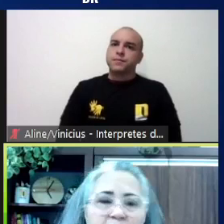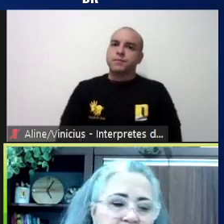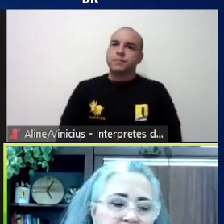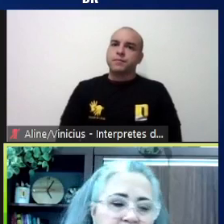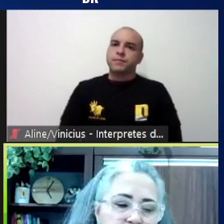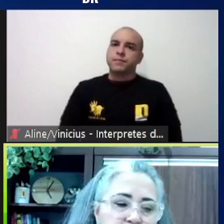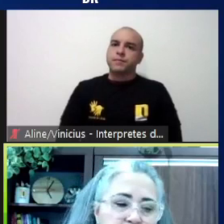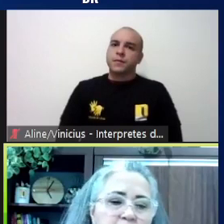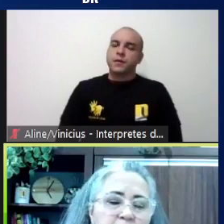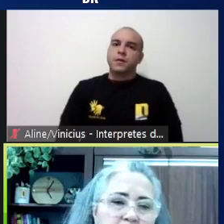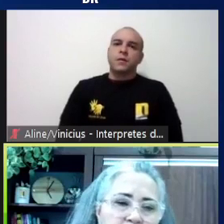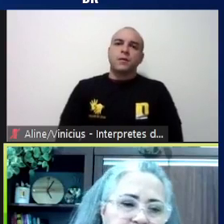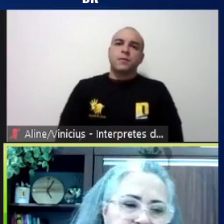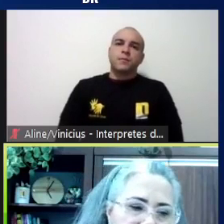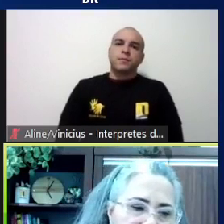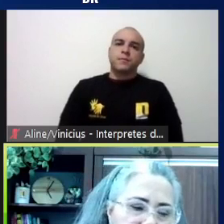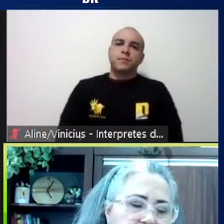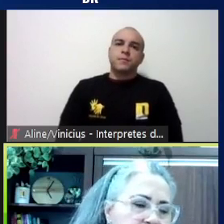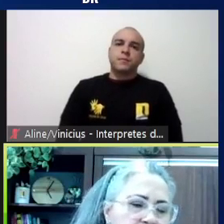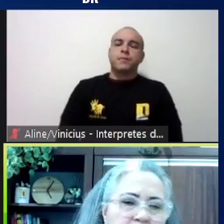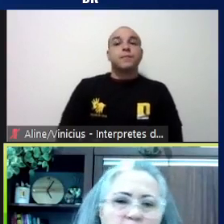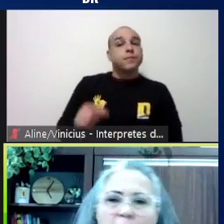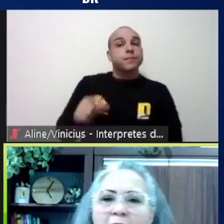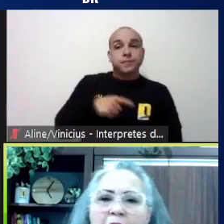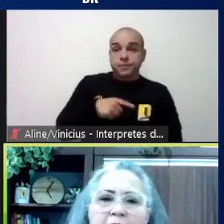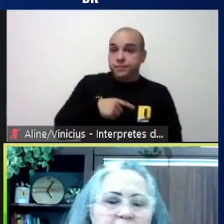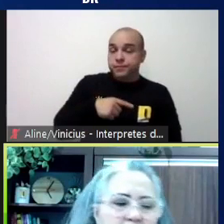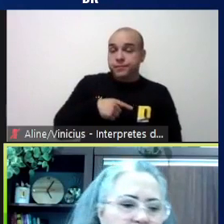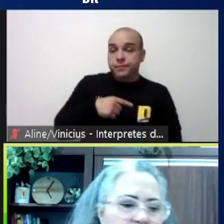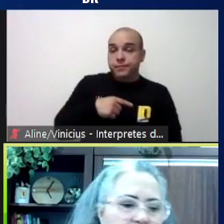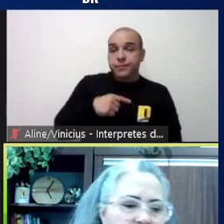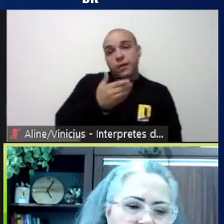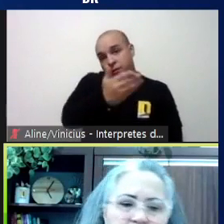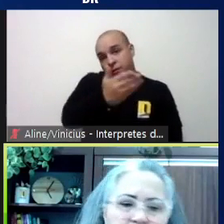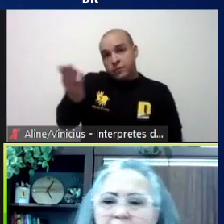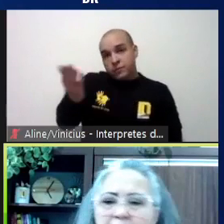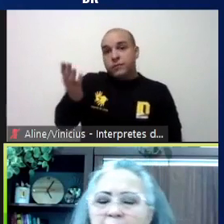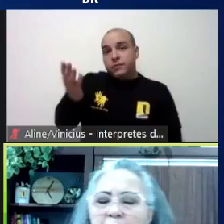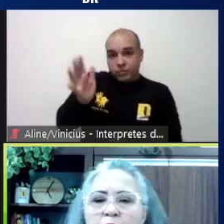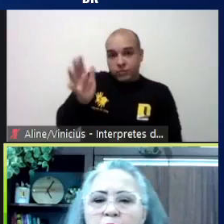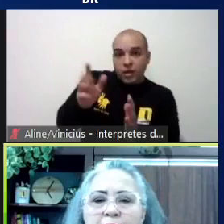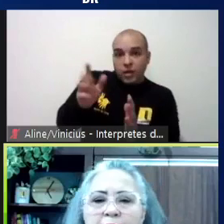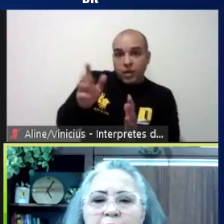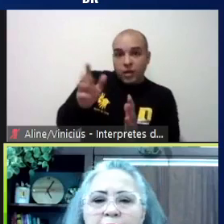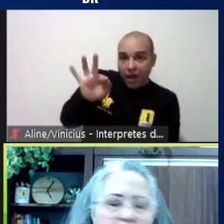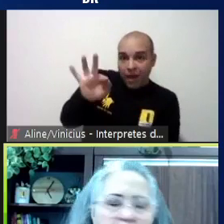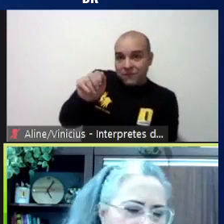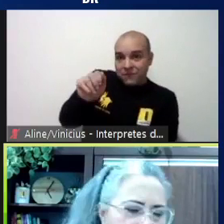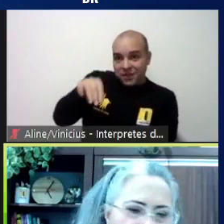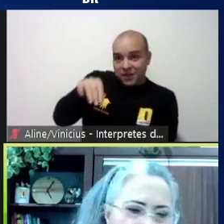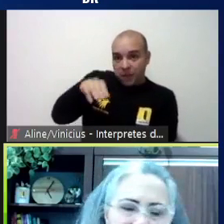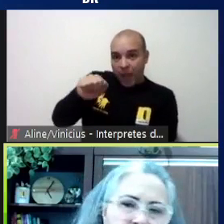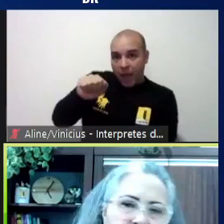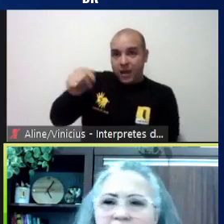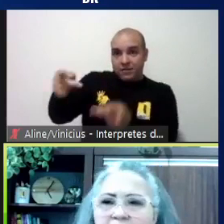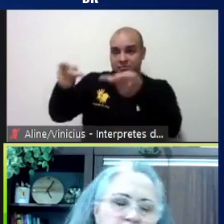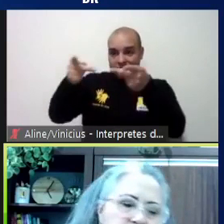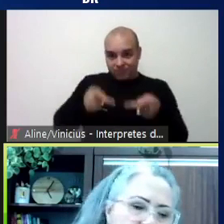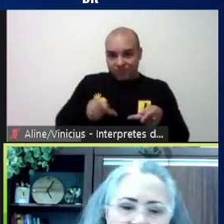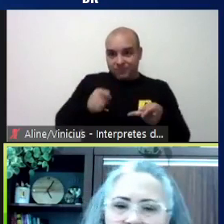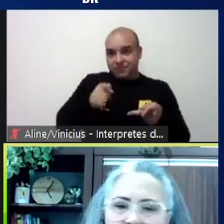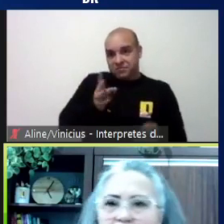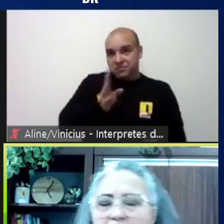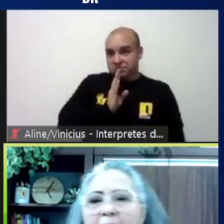deficientes auditivos, deficientes intelectuais, físicos, pessoas sem deficiência, que são de